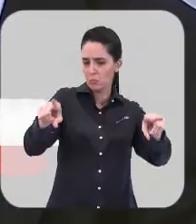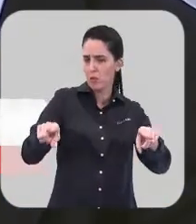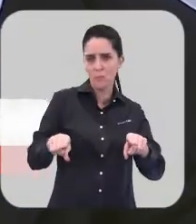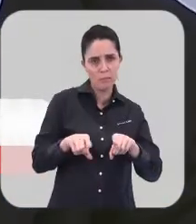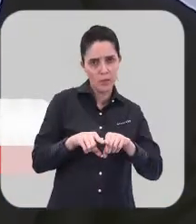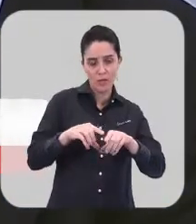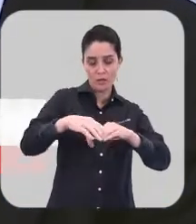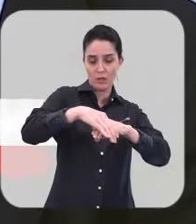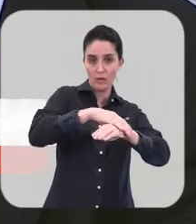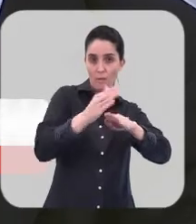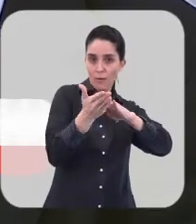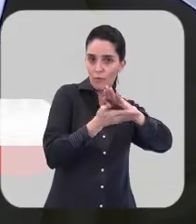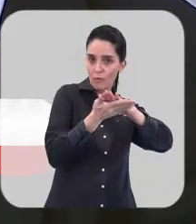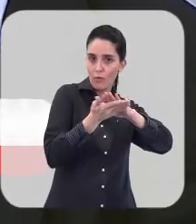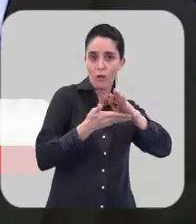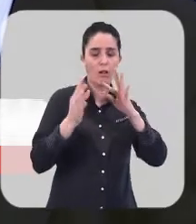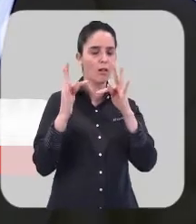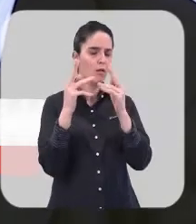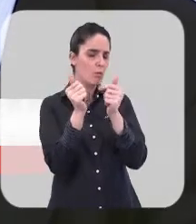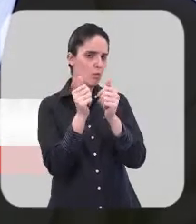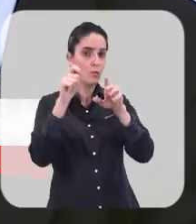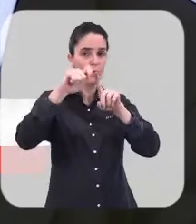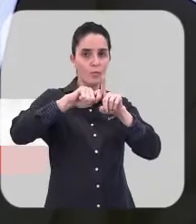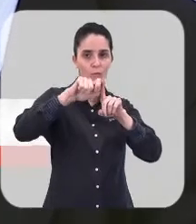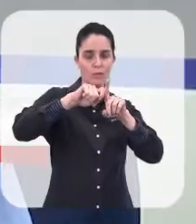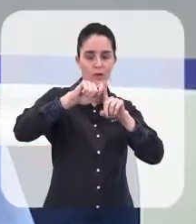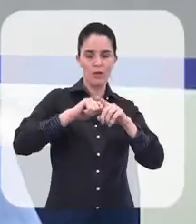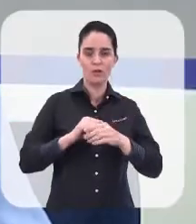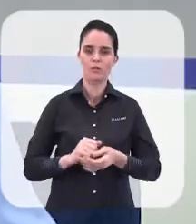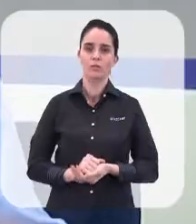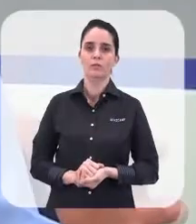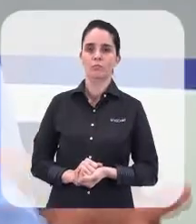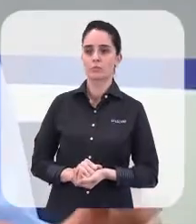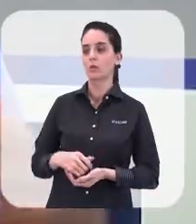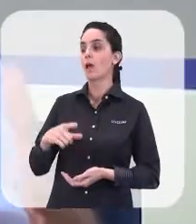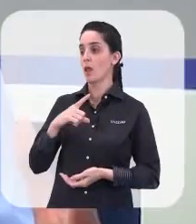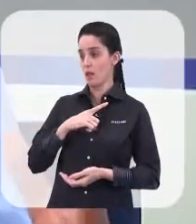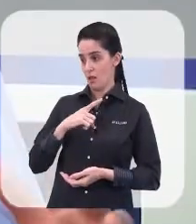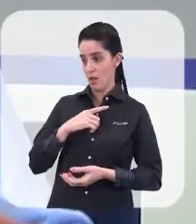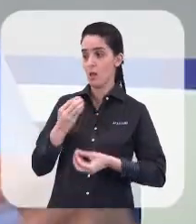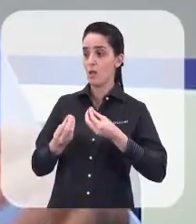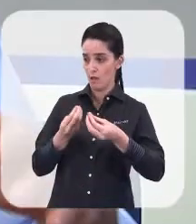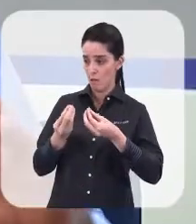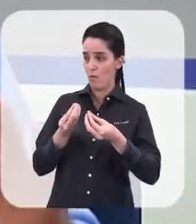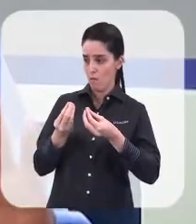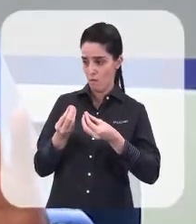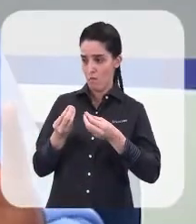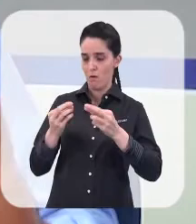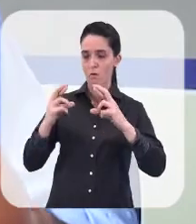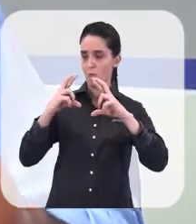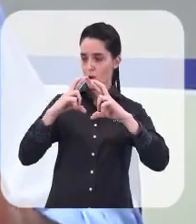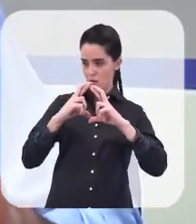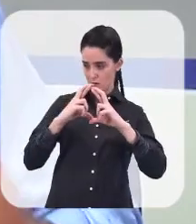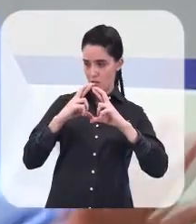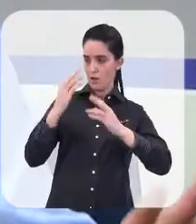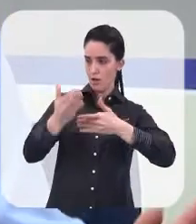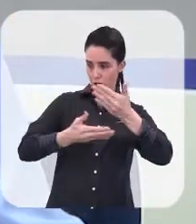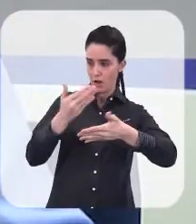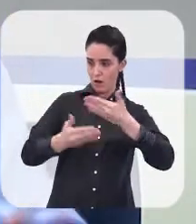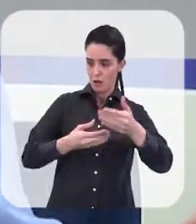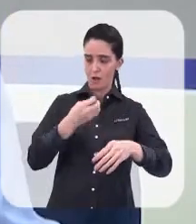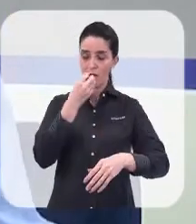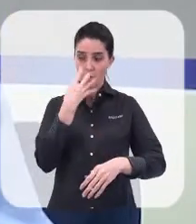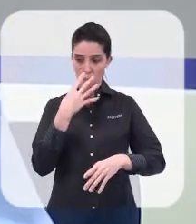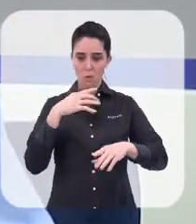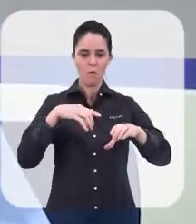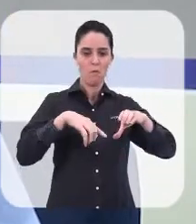tapetes, solas, tudo que é peça de borracha. Ou seja, existem alternativas para utilizar bem esse